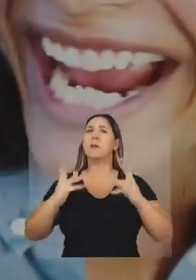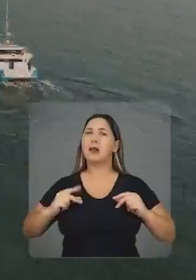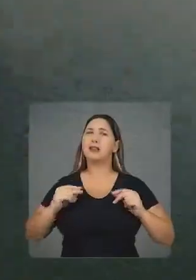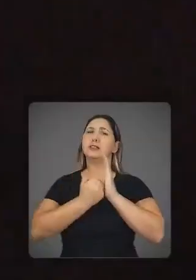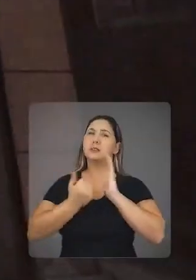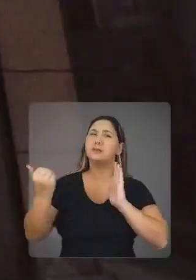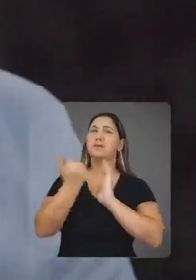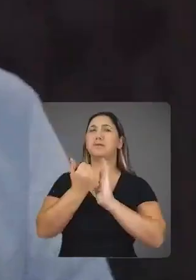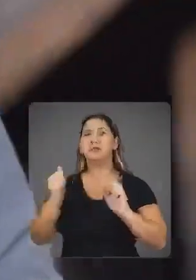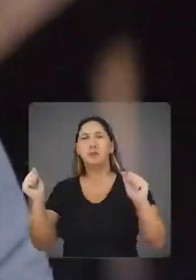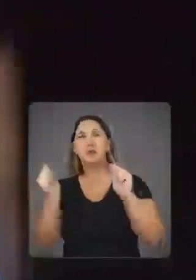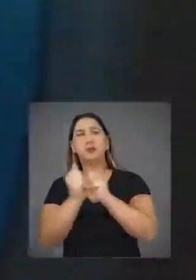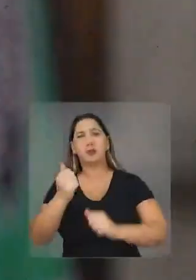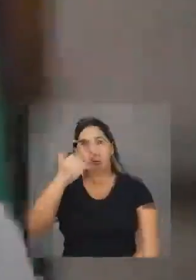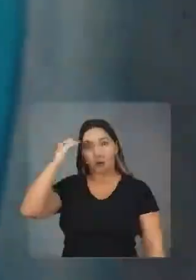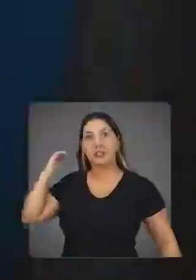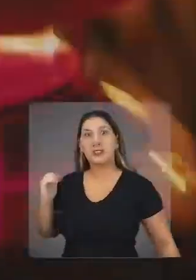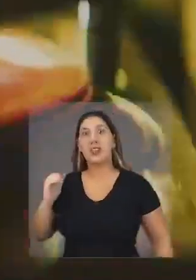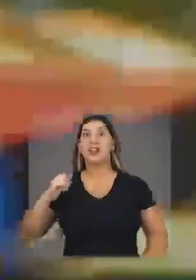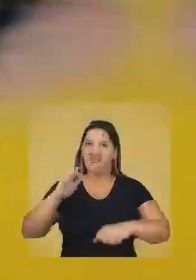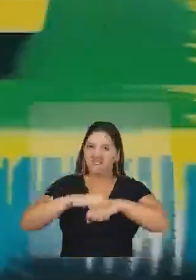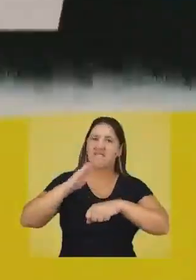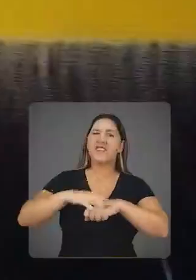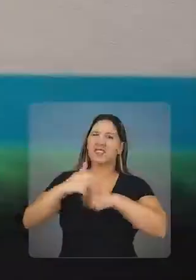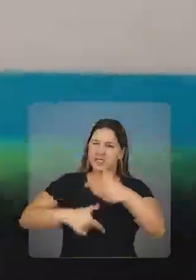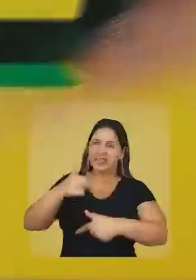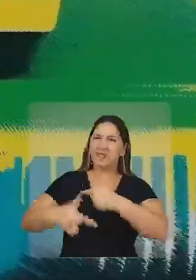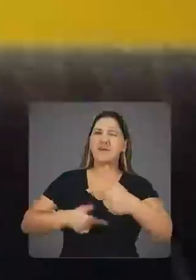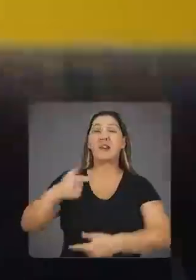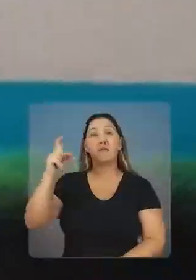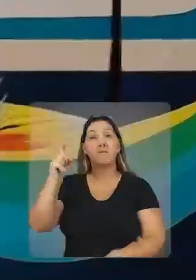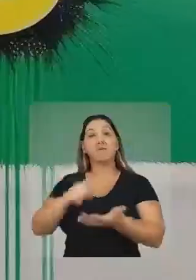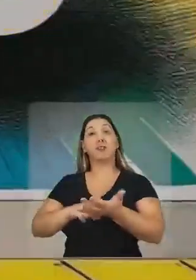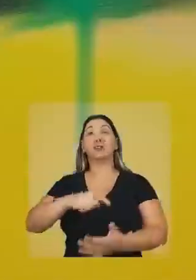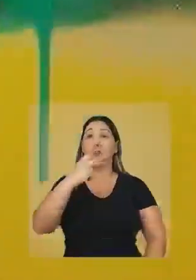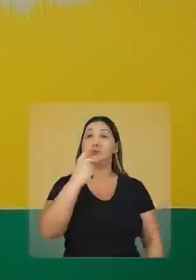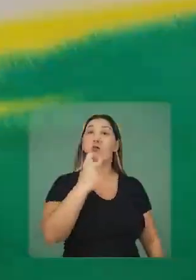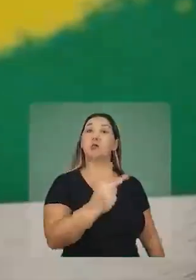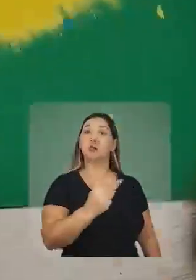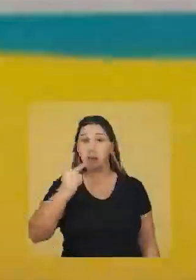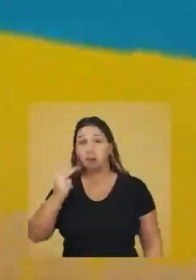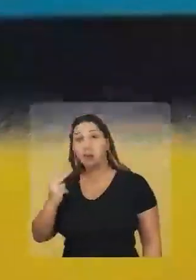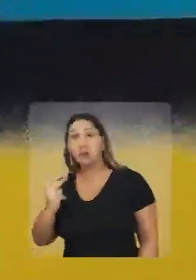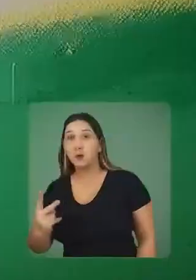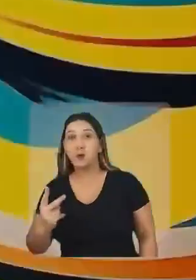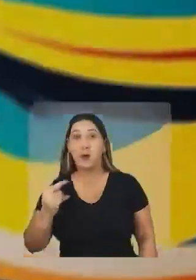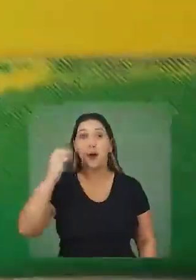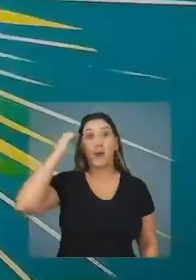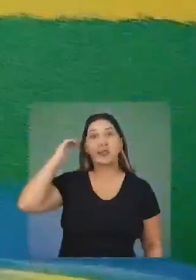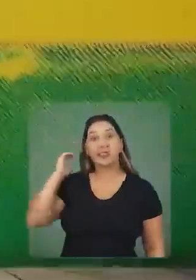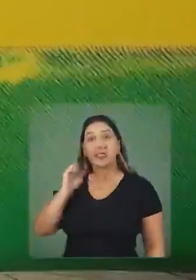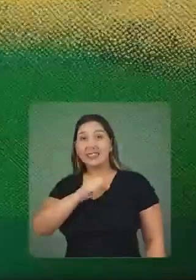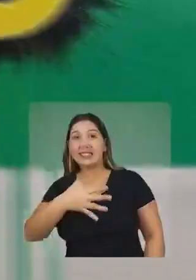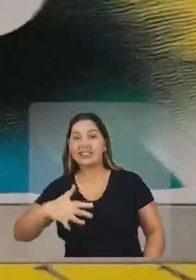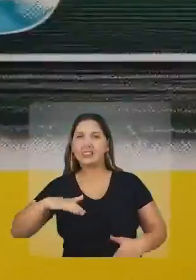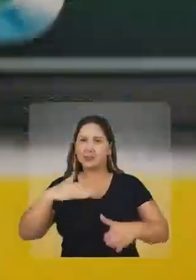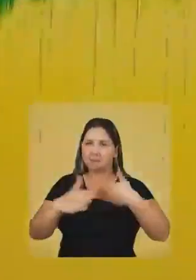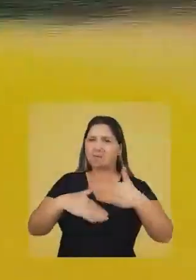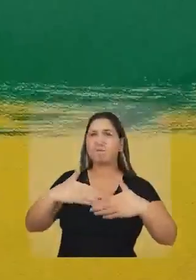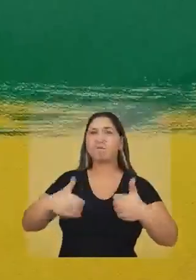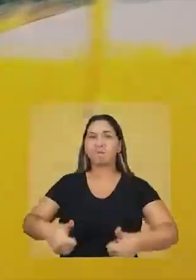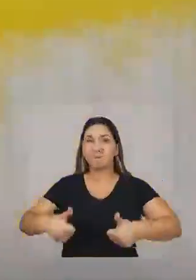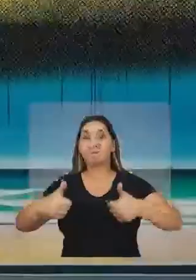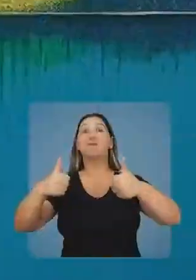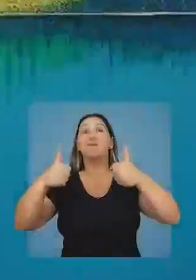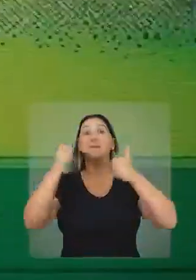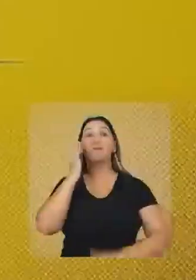mais. Revolução na cidade, Rosana vale, Rosana faz. Aperte o dois pra Santos prosperar. 22 Rosana vale, toda Santos